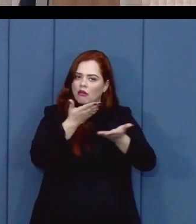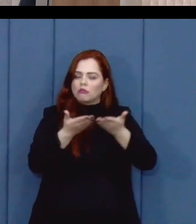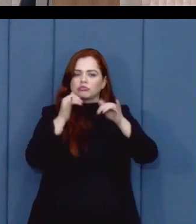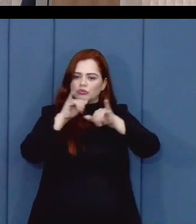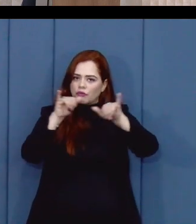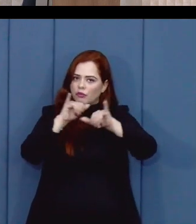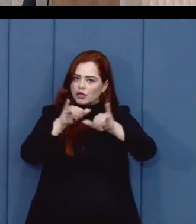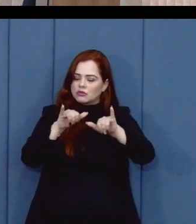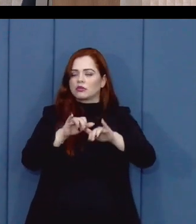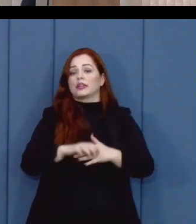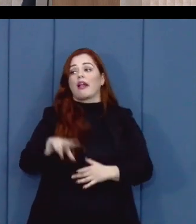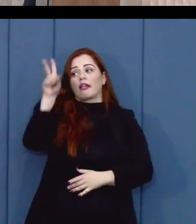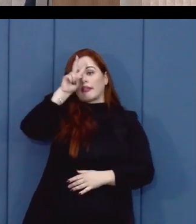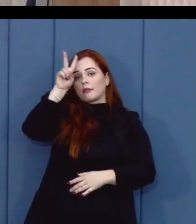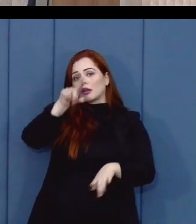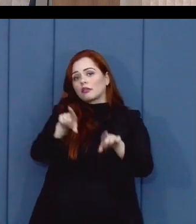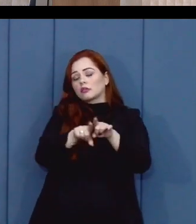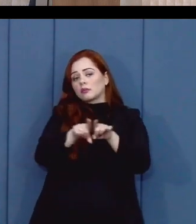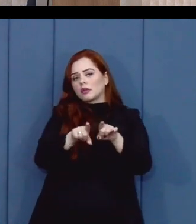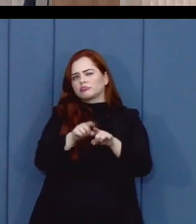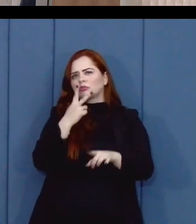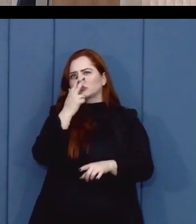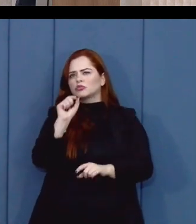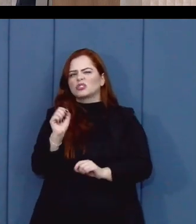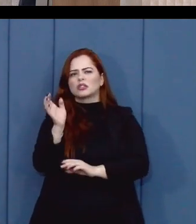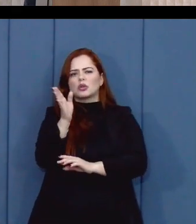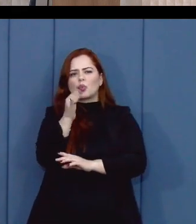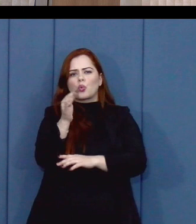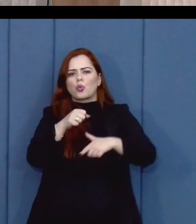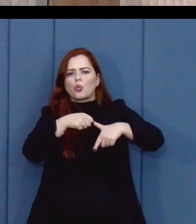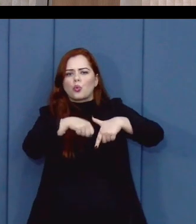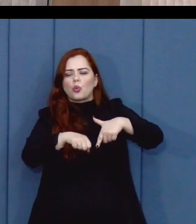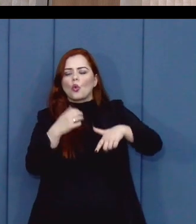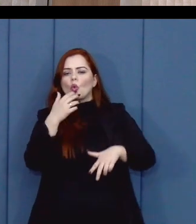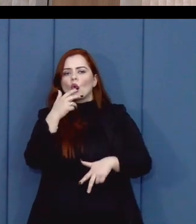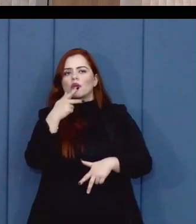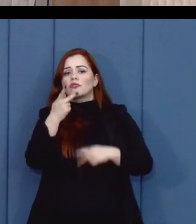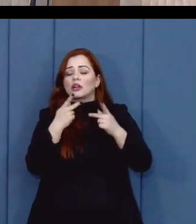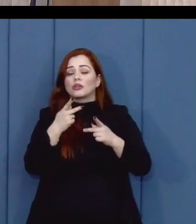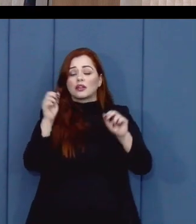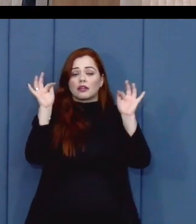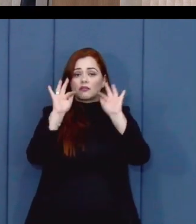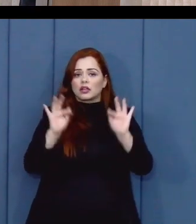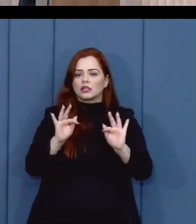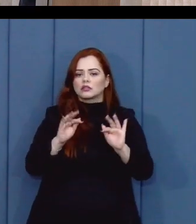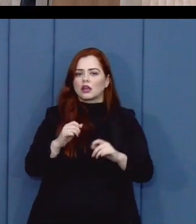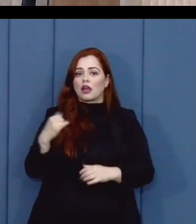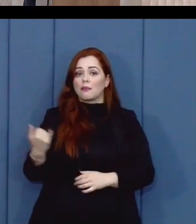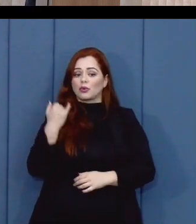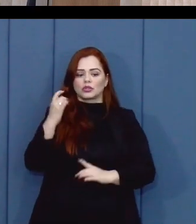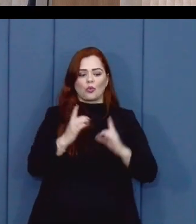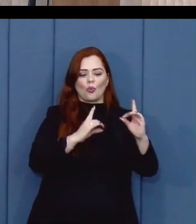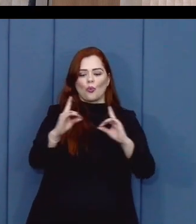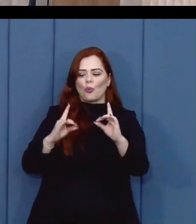informações e lembrar. Eu acho que o embaixador Maurício foi muito feliz quando ele mencionou a questão da importância do multilateralismo, né?